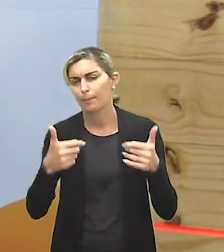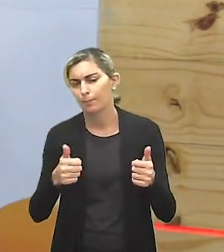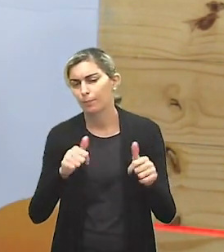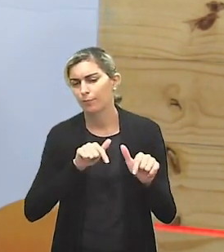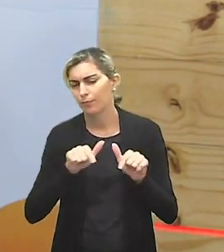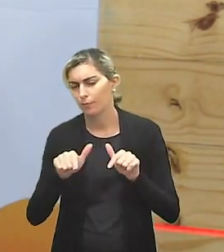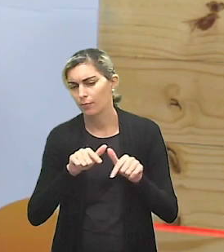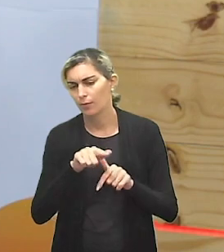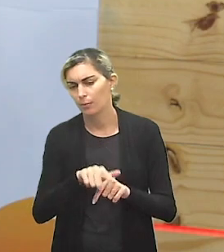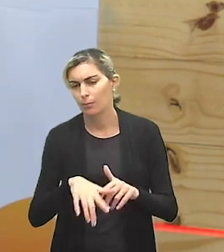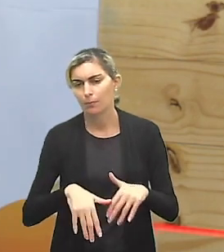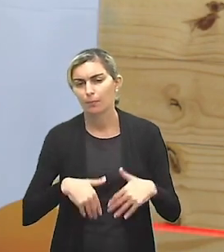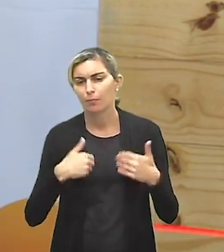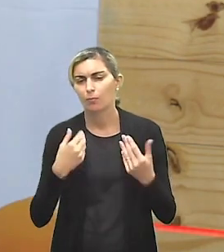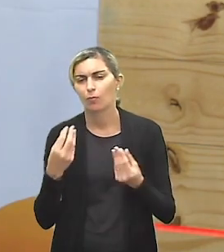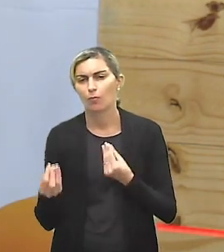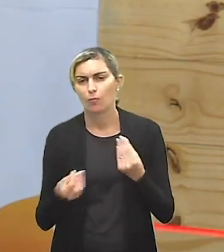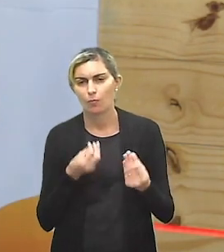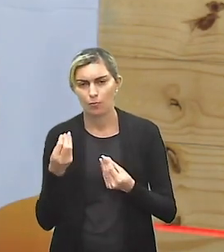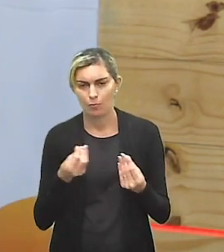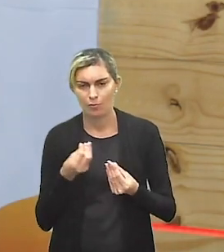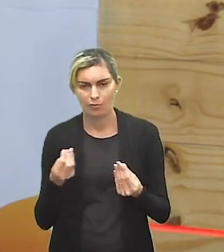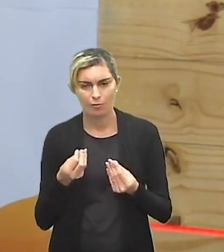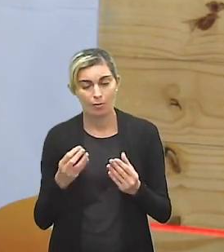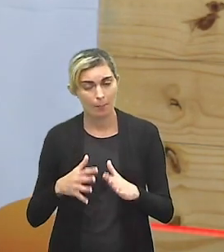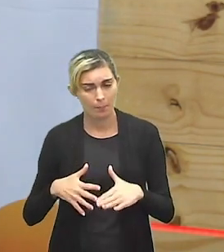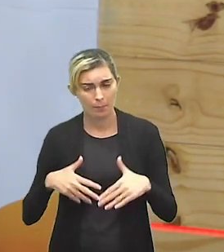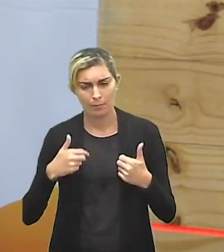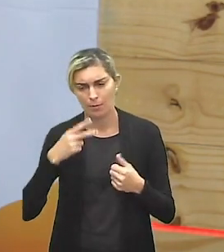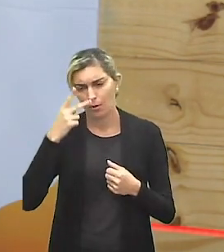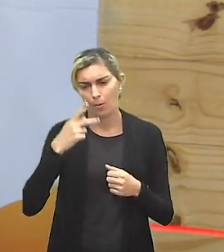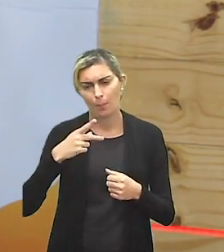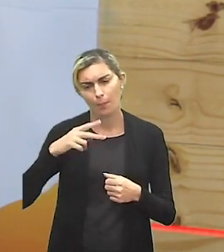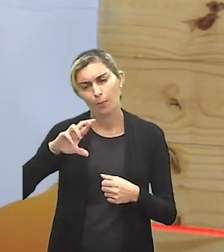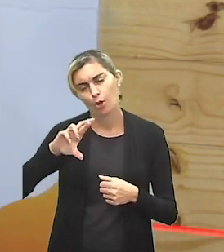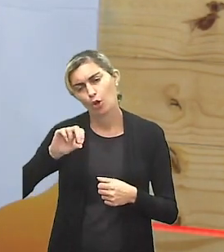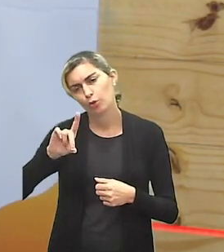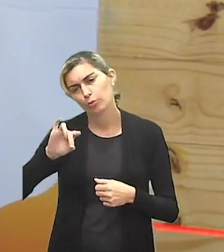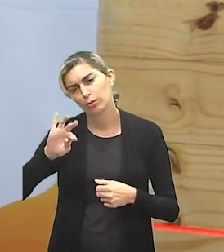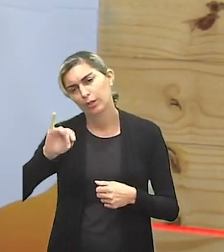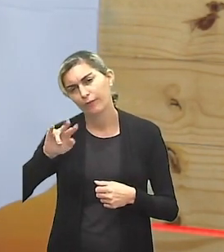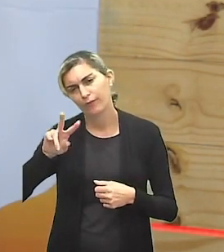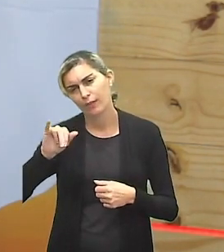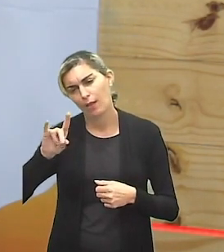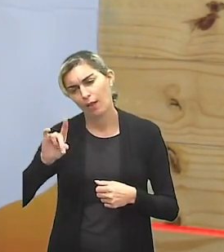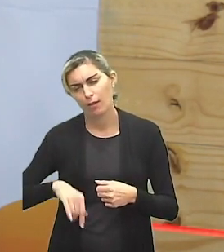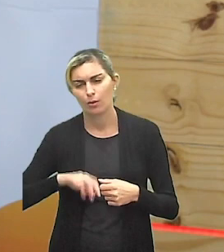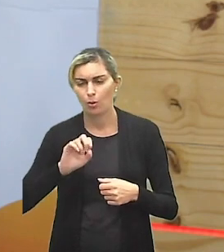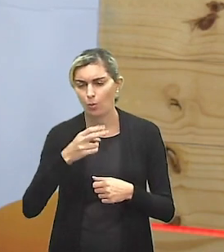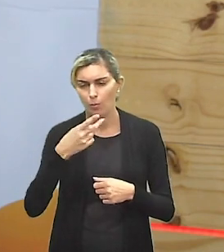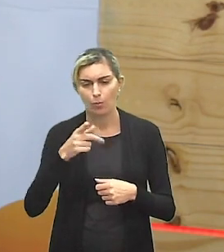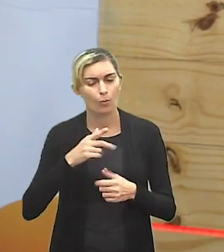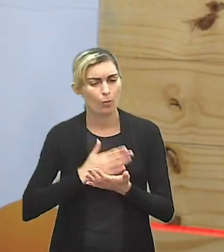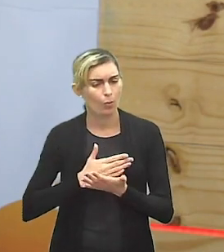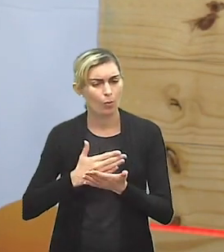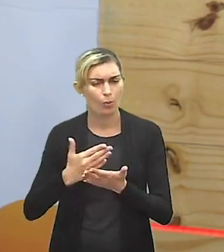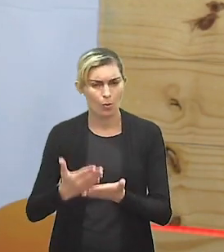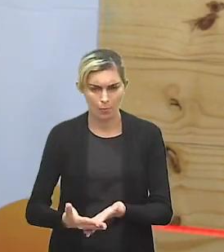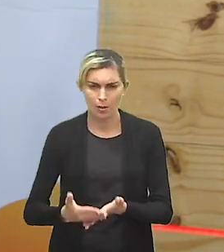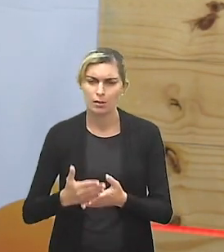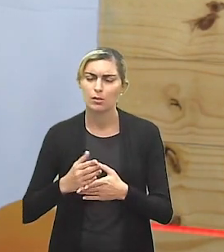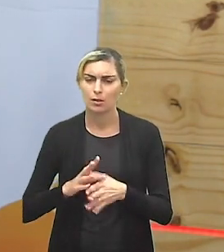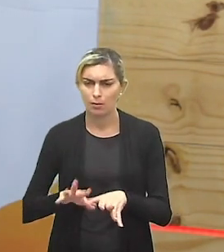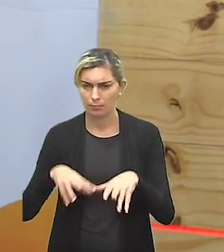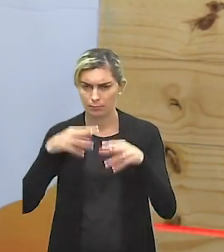atividade e, consequentemente, melhorar sua produtividade. Ou seja, ele começa a embasar